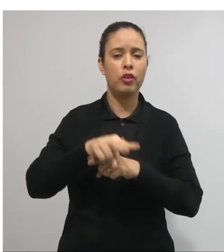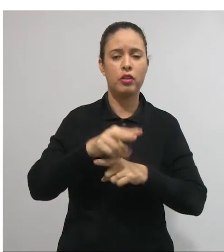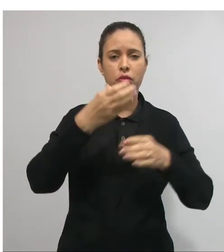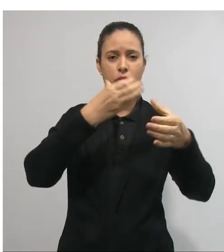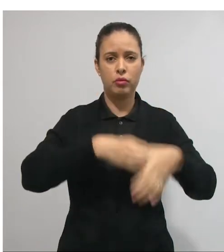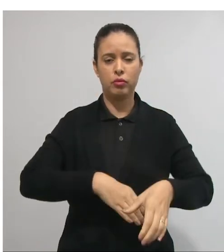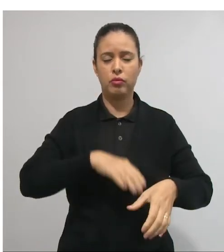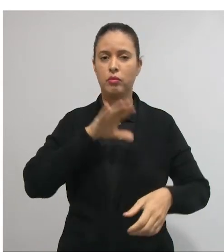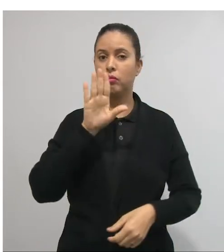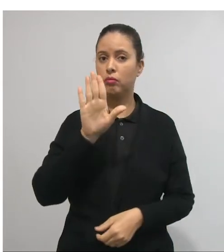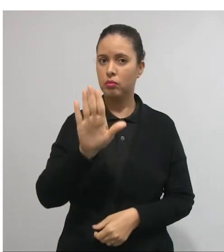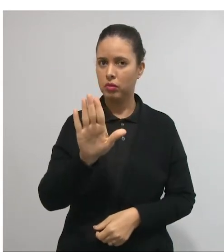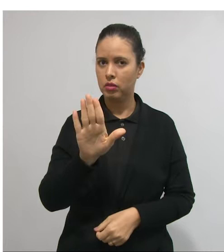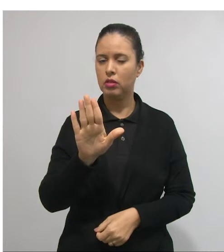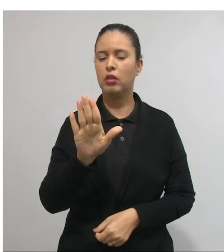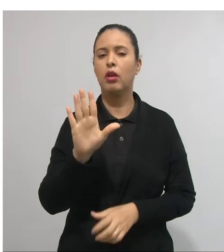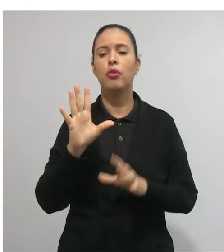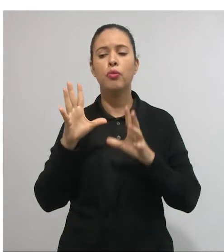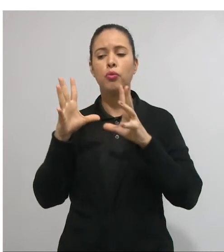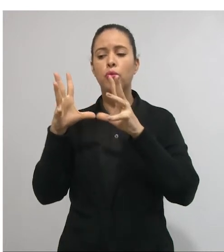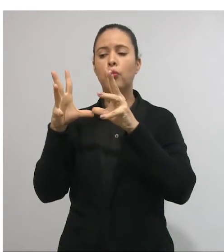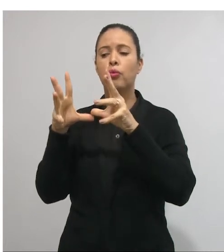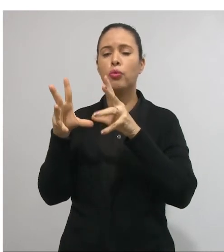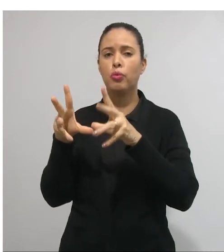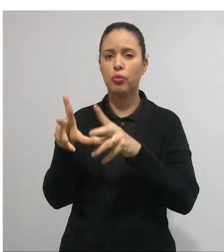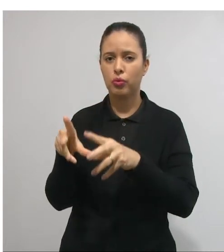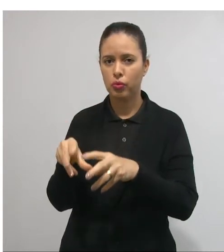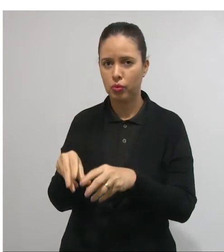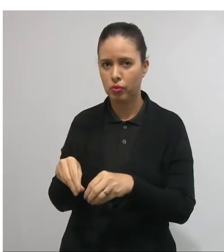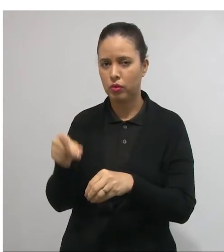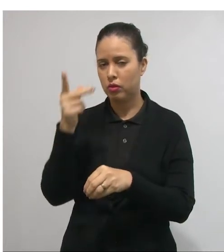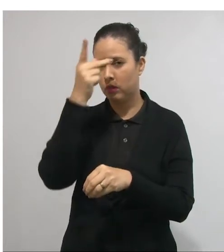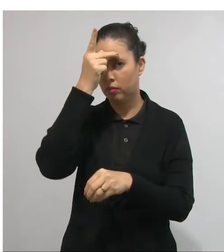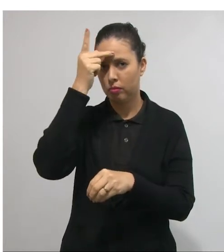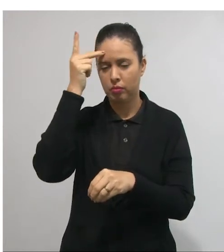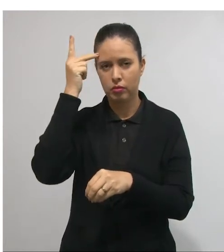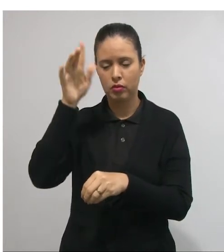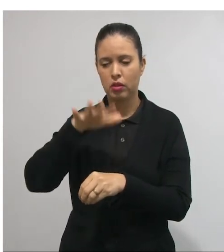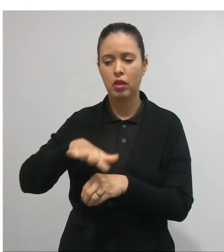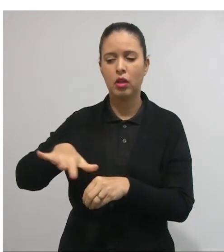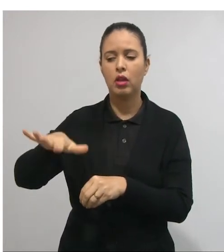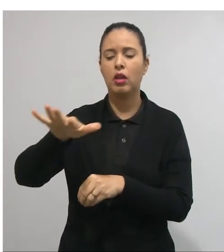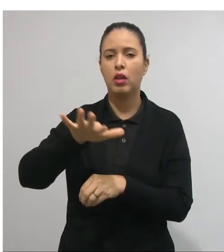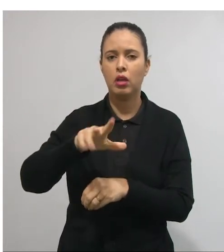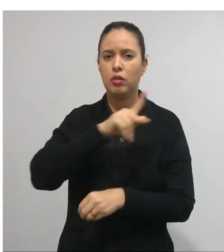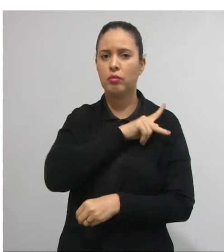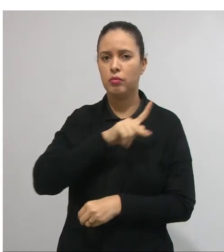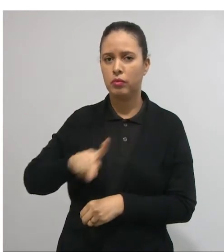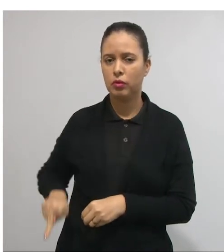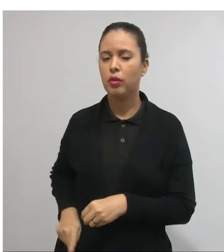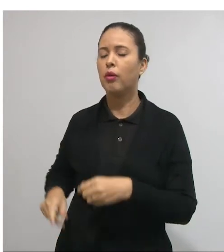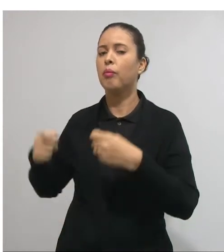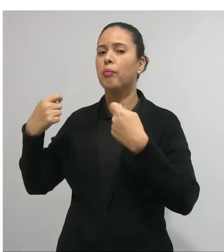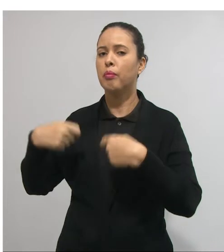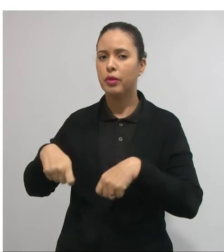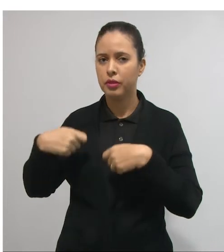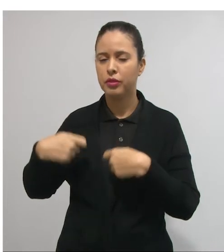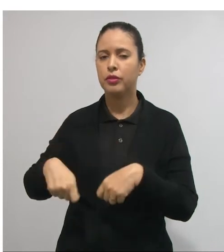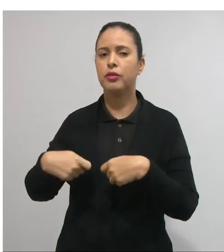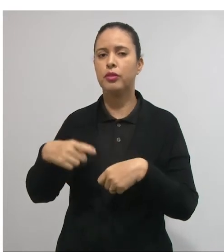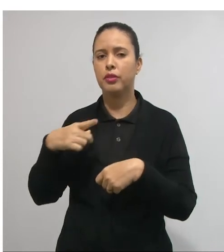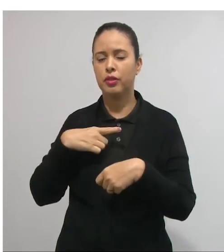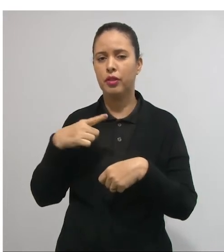Mas, entretanto, todos estão submetidos aos mesmos deveres e às